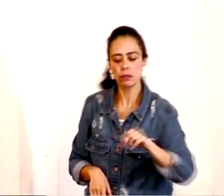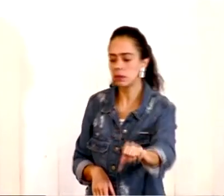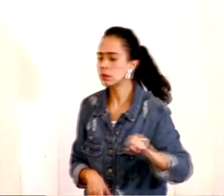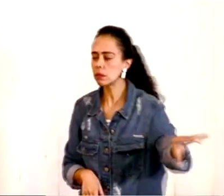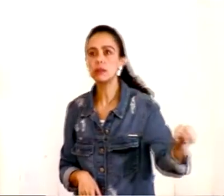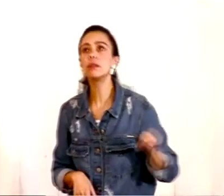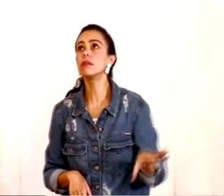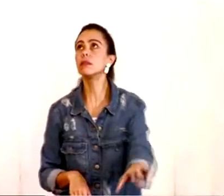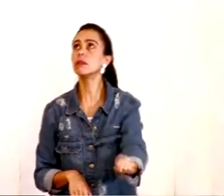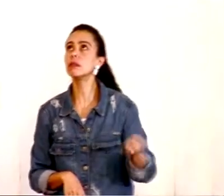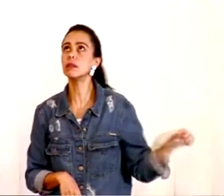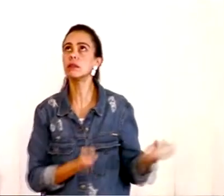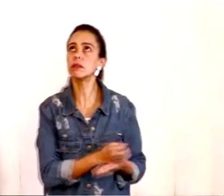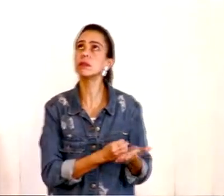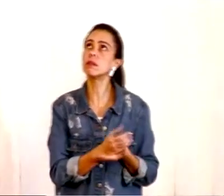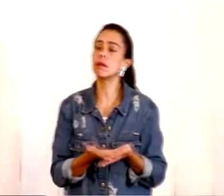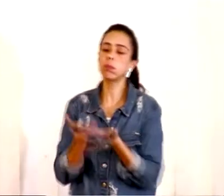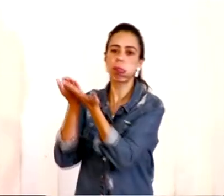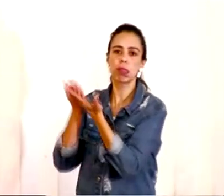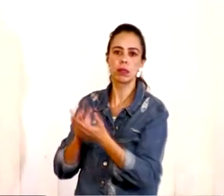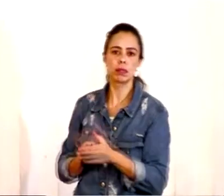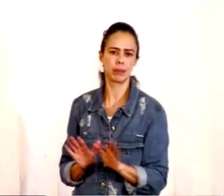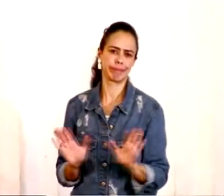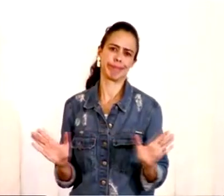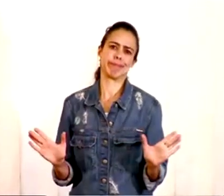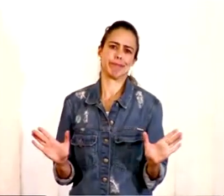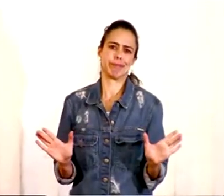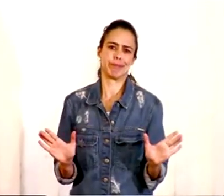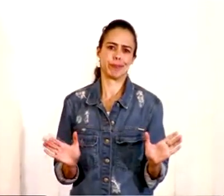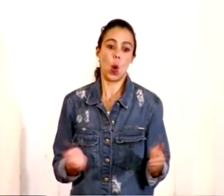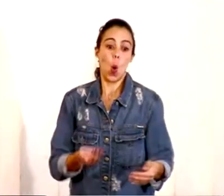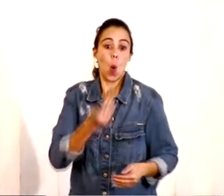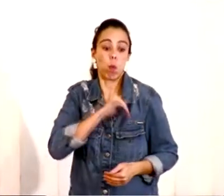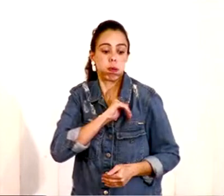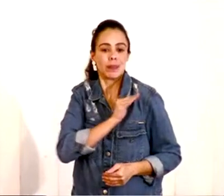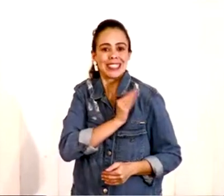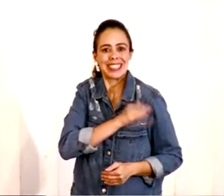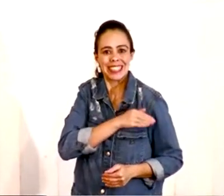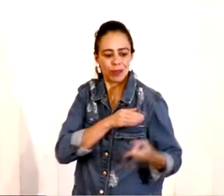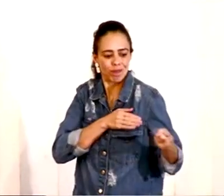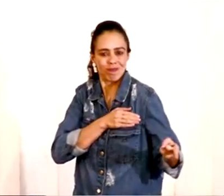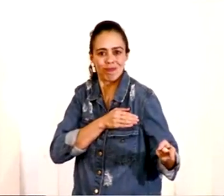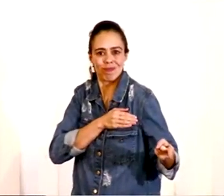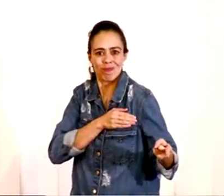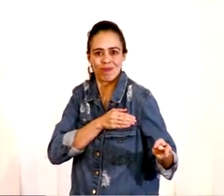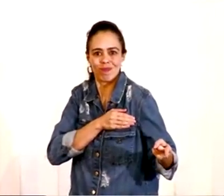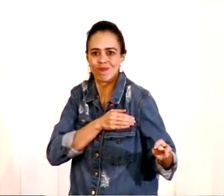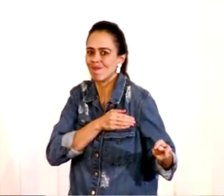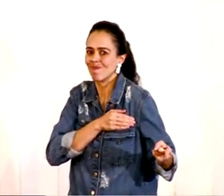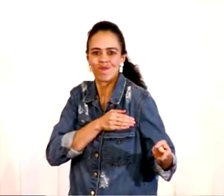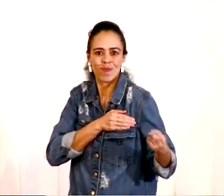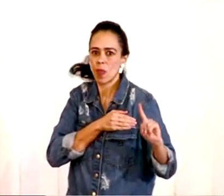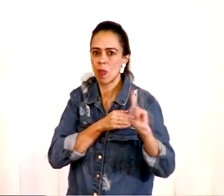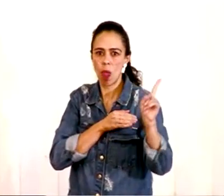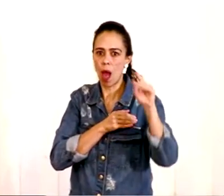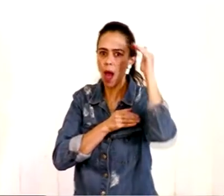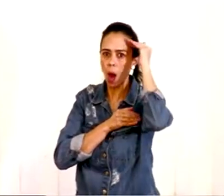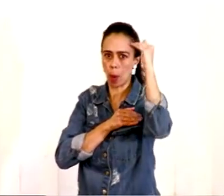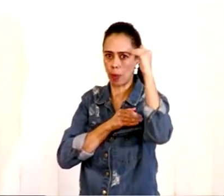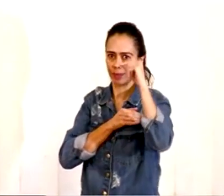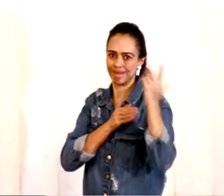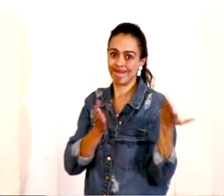conduzir agora essa separação dentro do conflito entre as duas sementes.